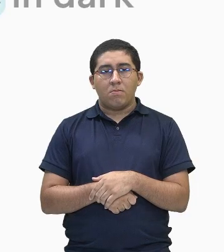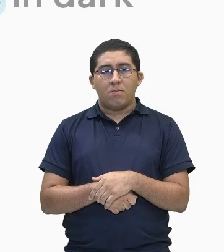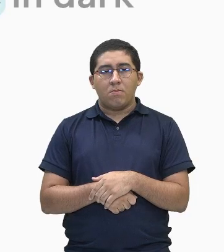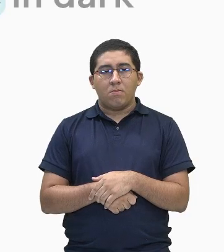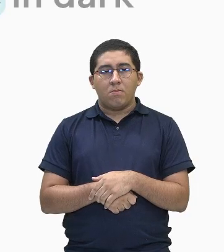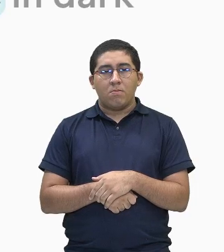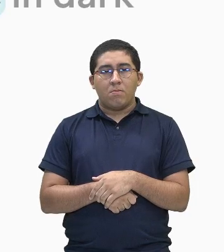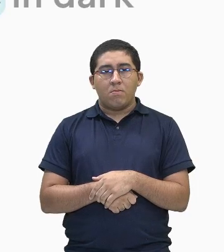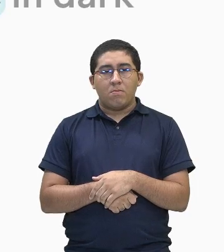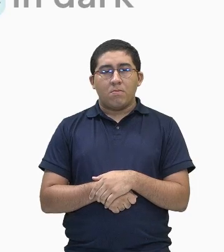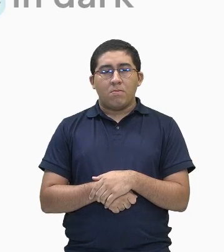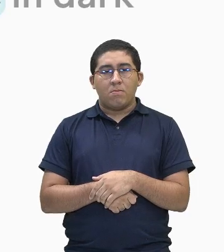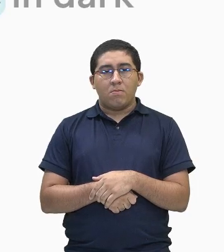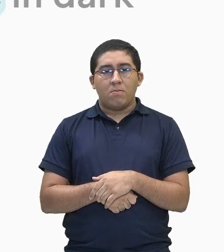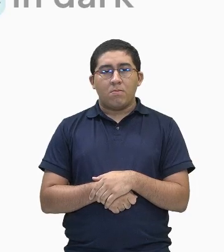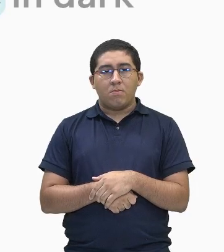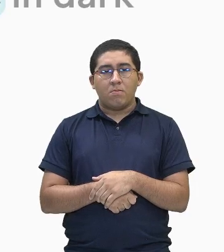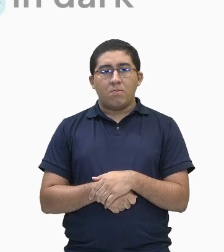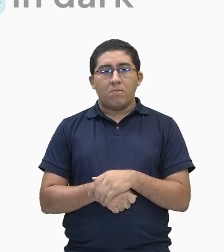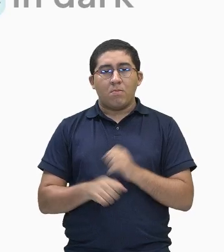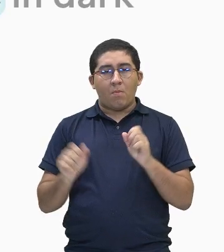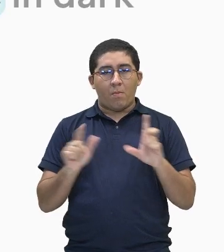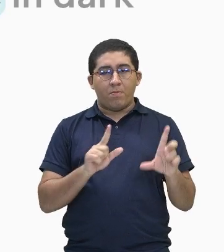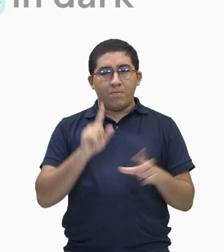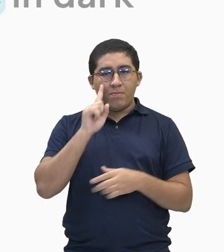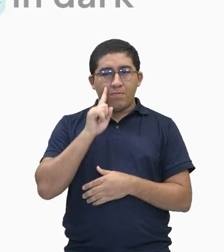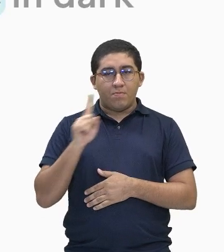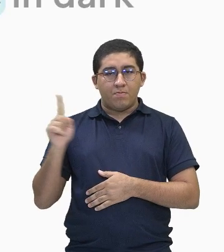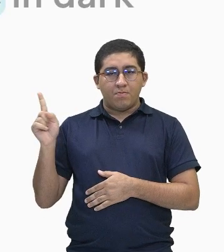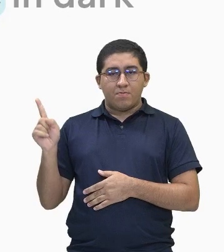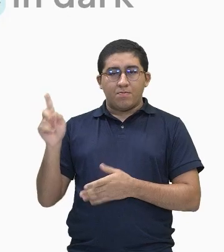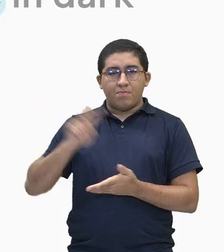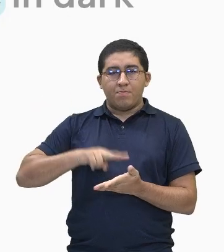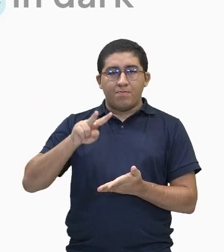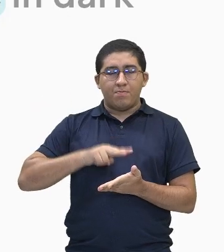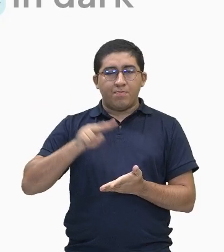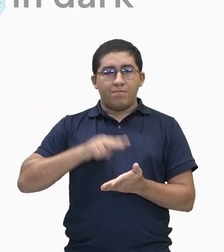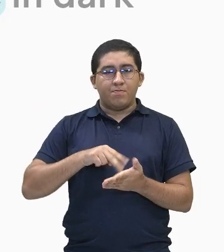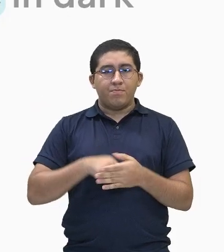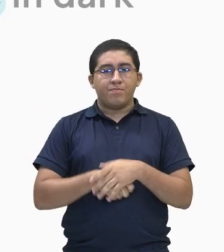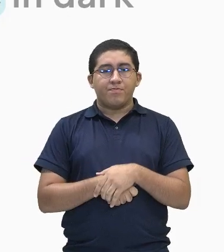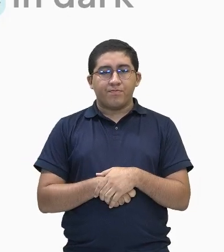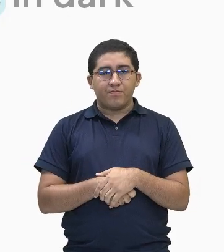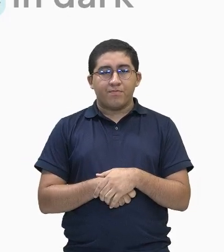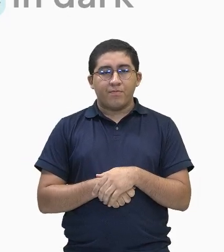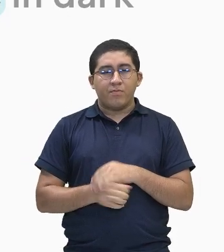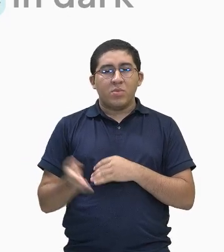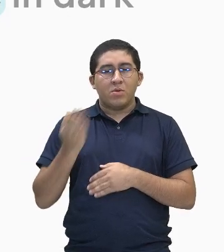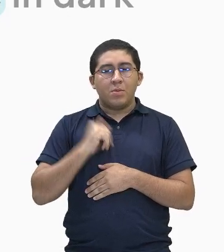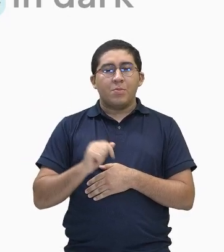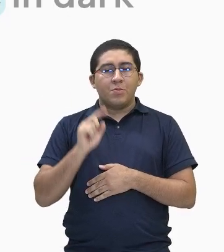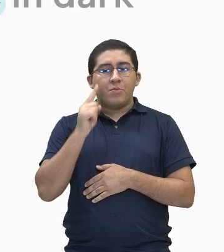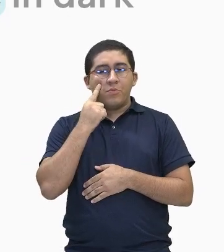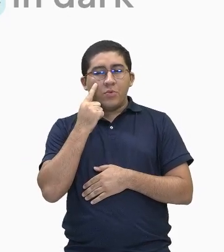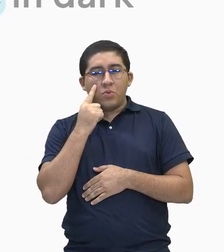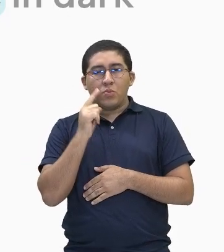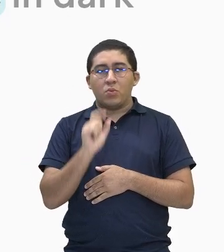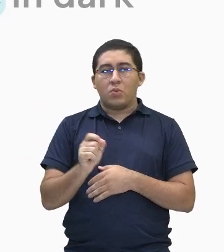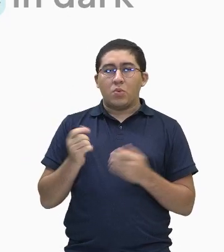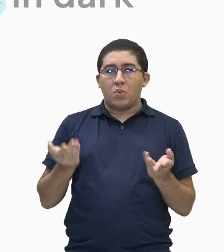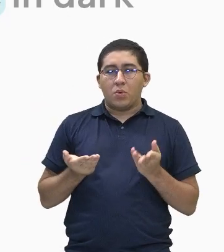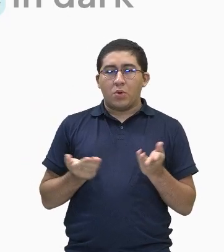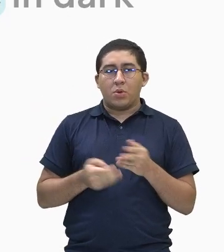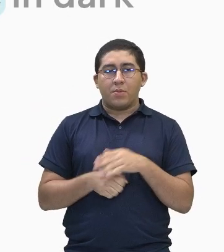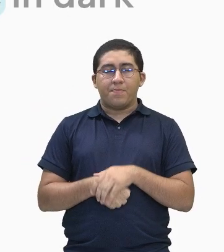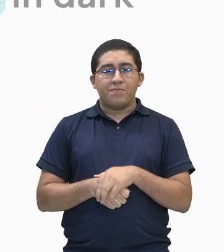comigo. 7 animals with superpowers. Agora a gente vai trabalhar a questão